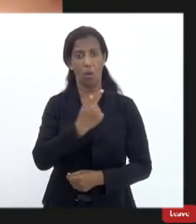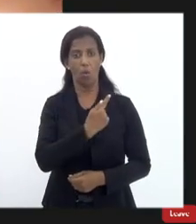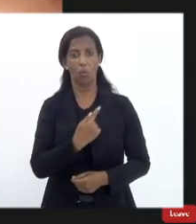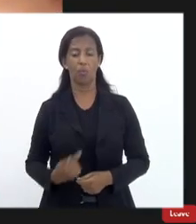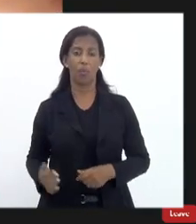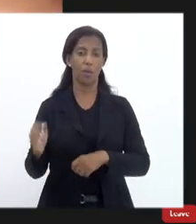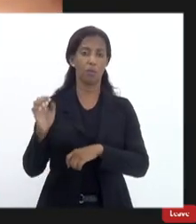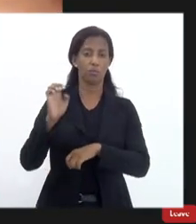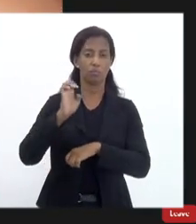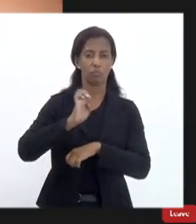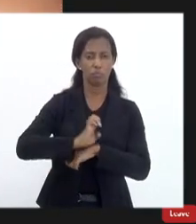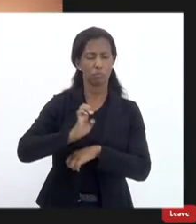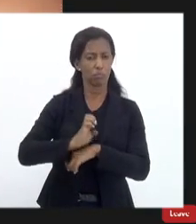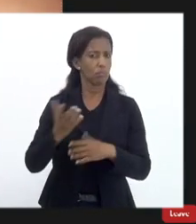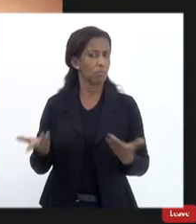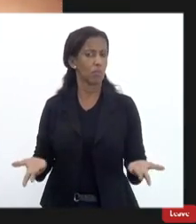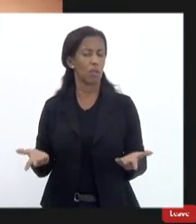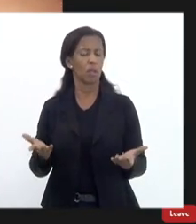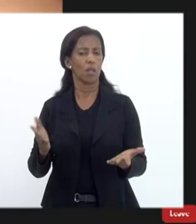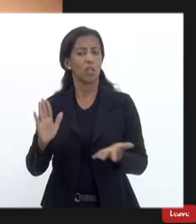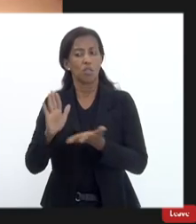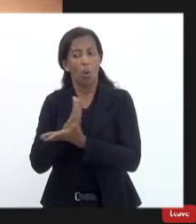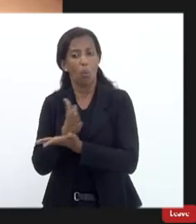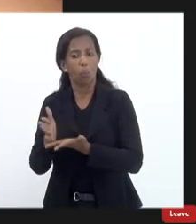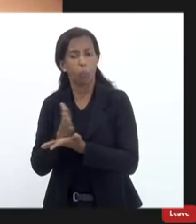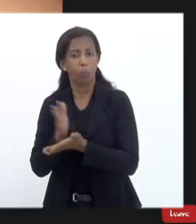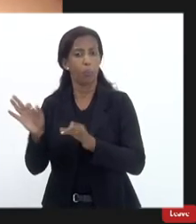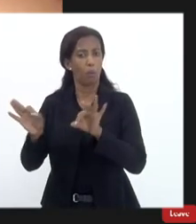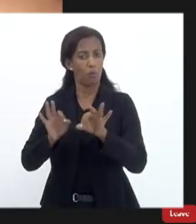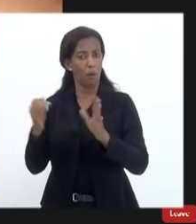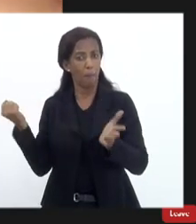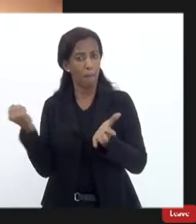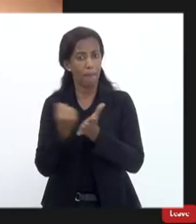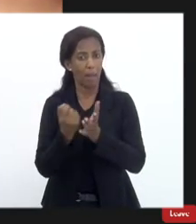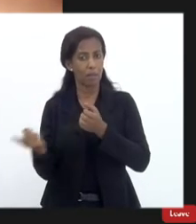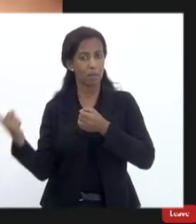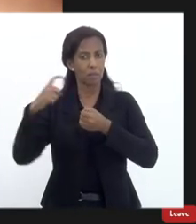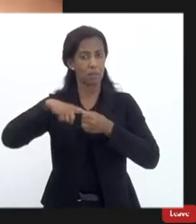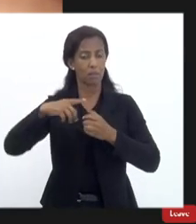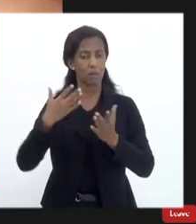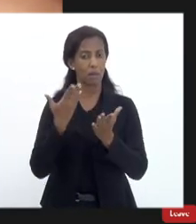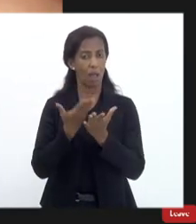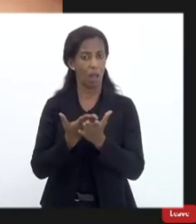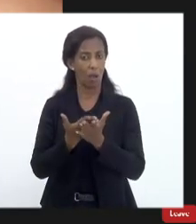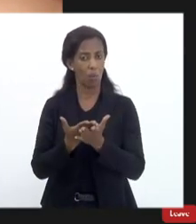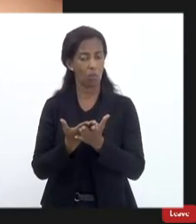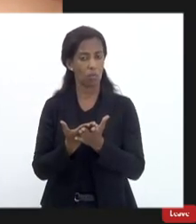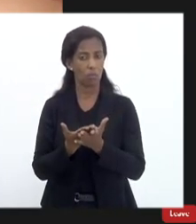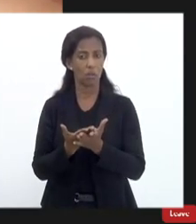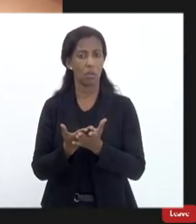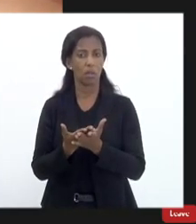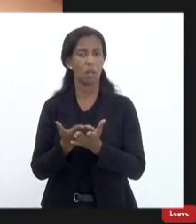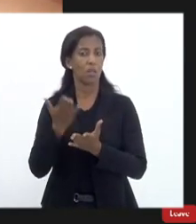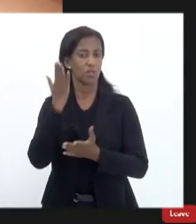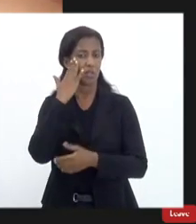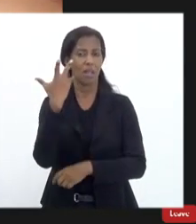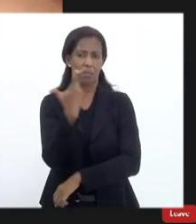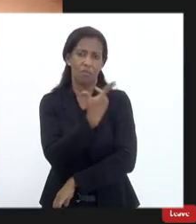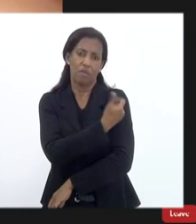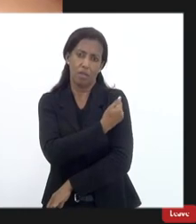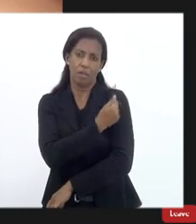em alguma medida, e, de alguma maneira, isso impacta no retorno das escolas. A gente sabe que a questão da